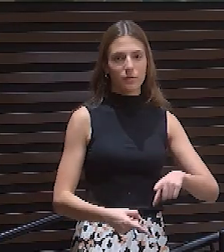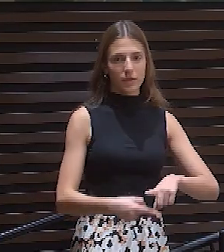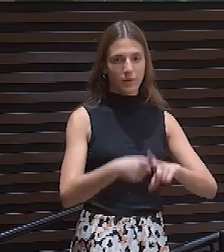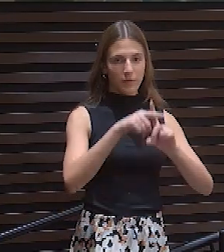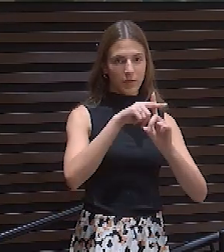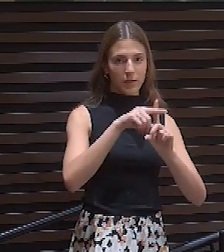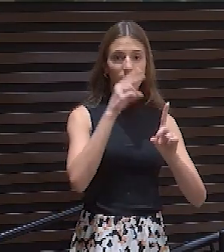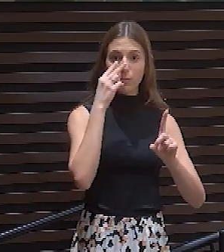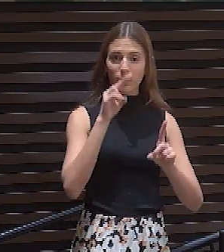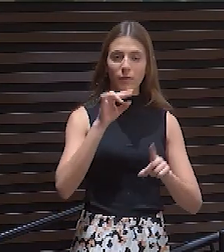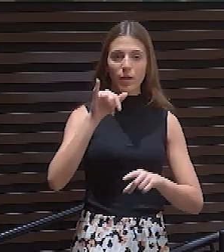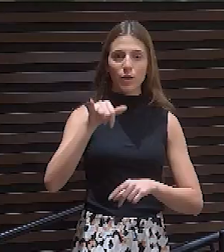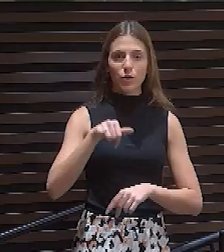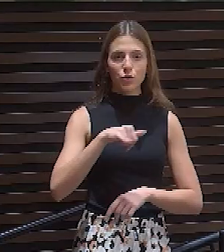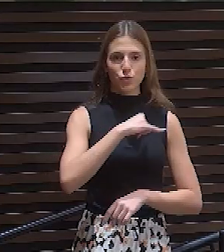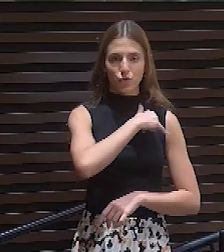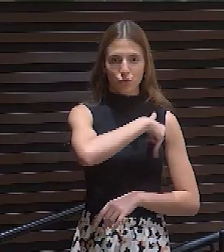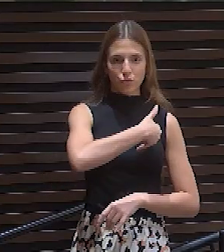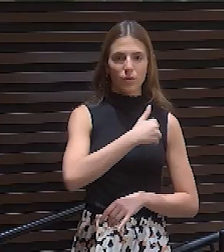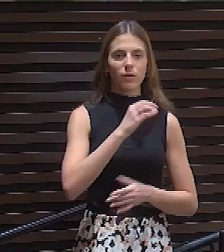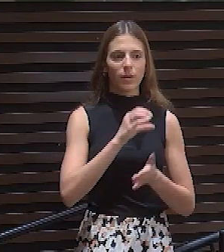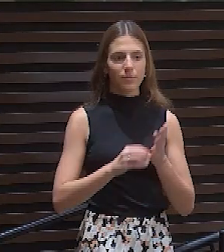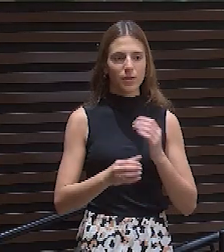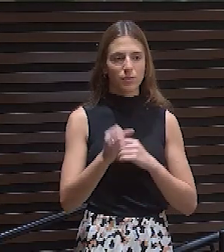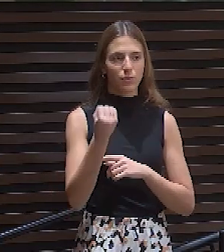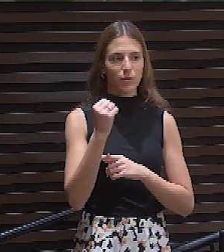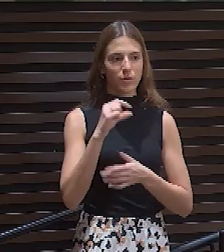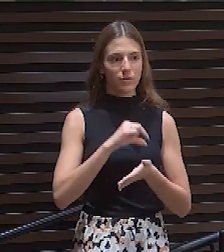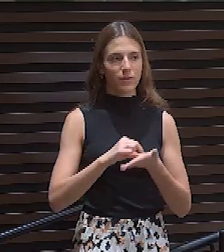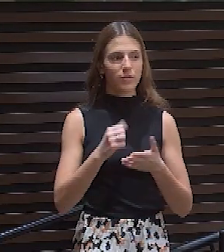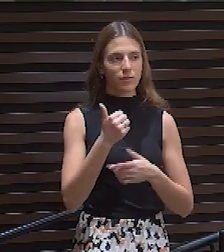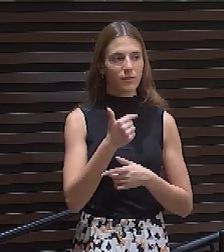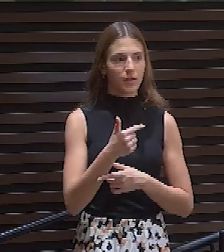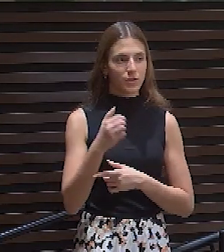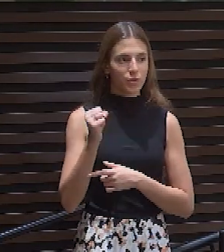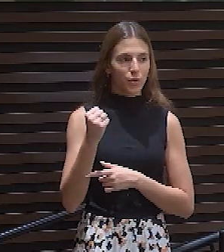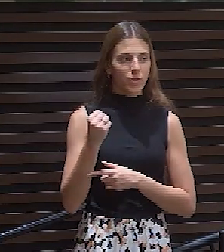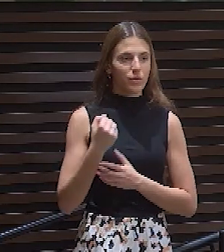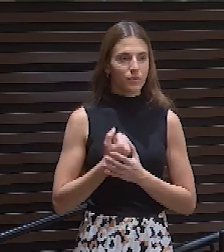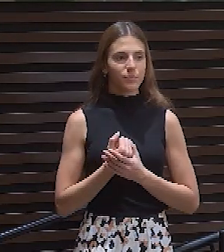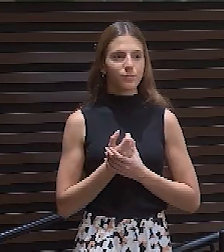capítulo 8, verso 28. João 8, 28.